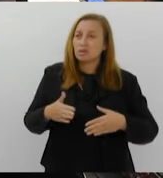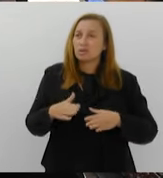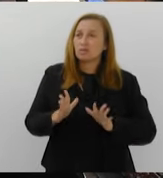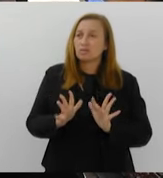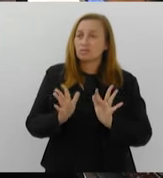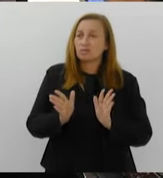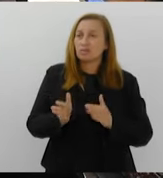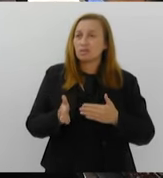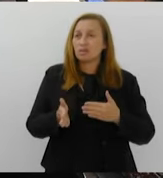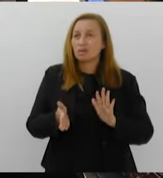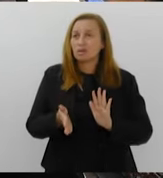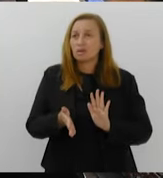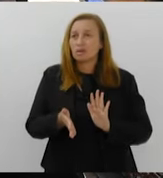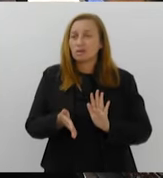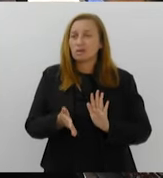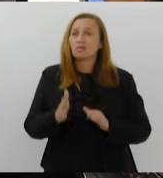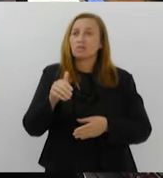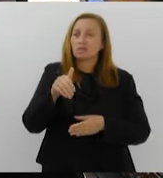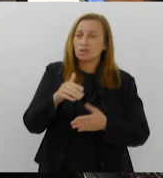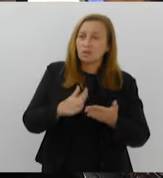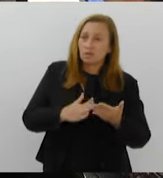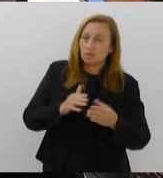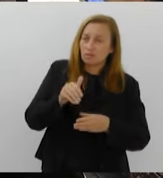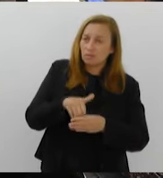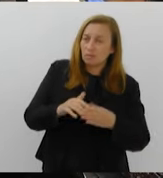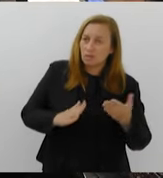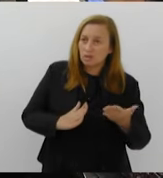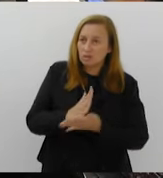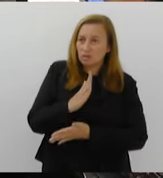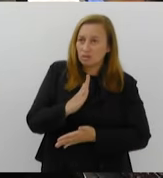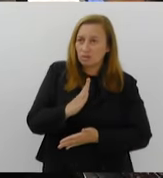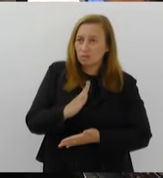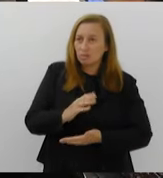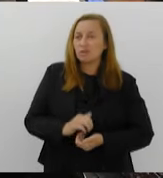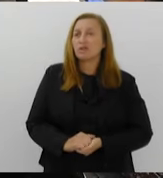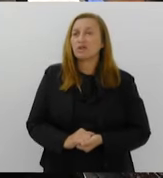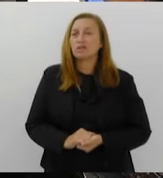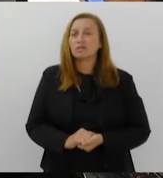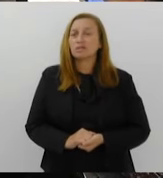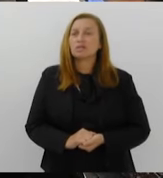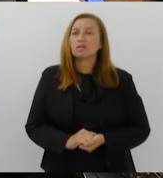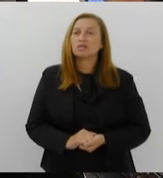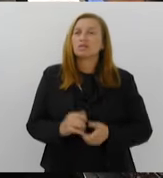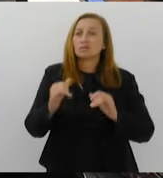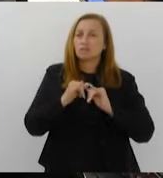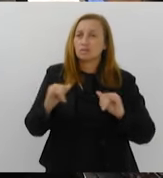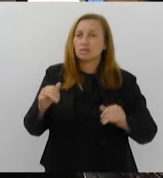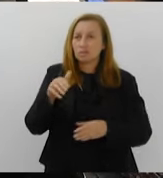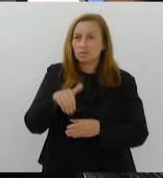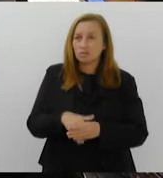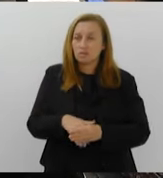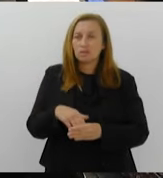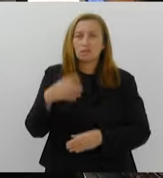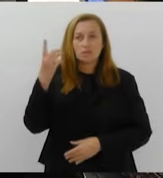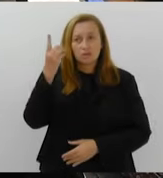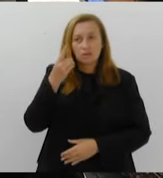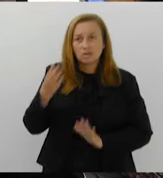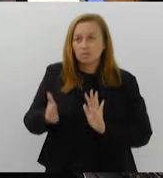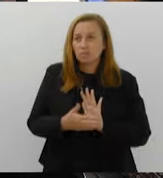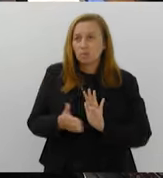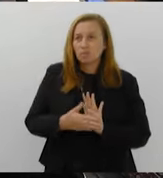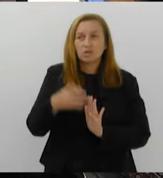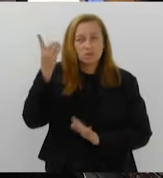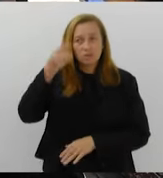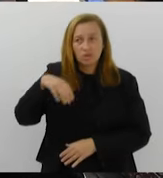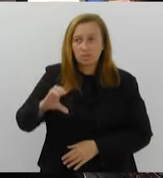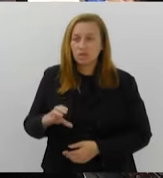discutir, em votação, os senhores que aprovam, permaneçam como estão, aprovado para declaração de voto o autor da proposta, deputado